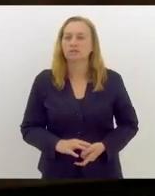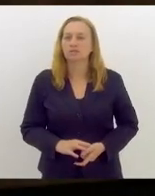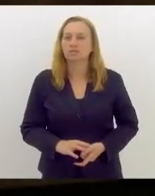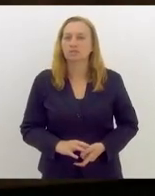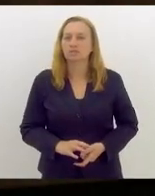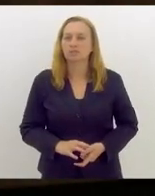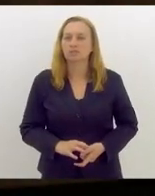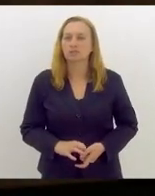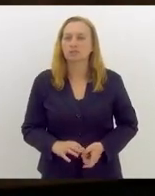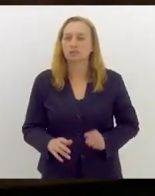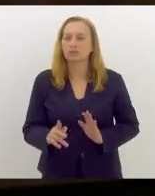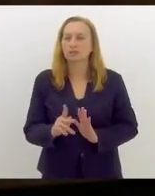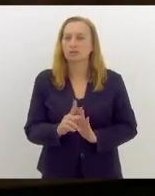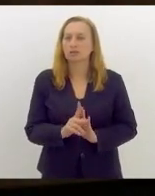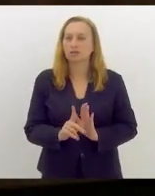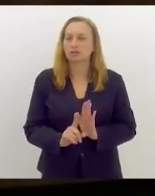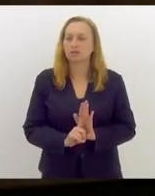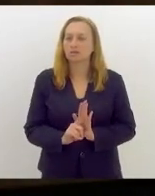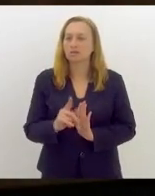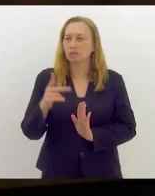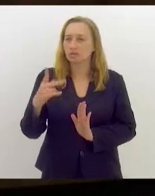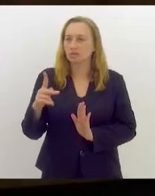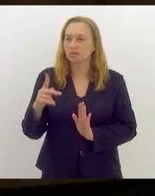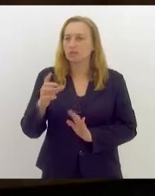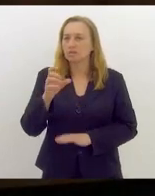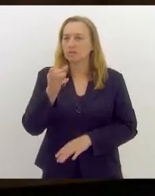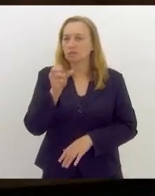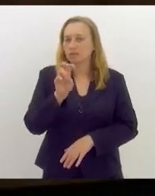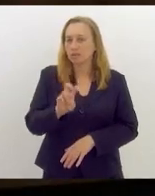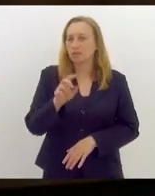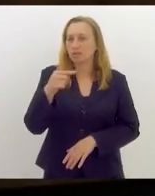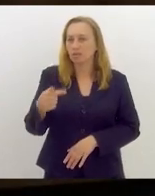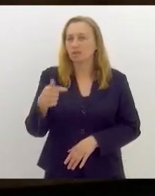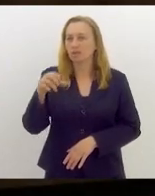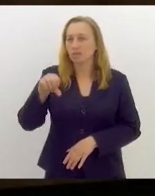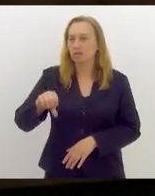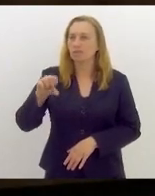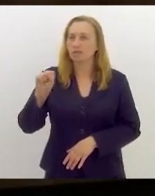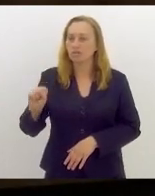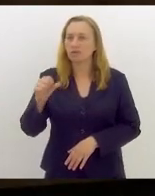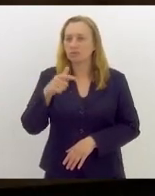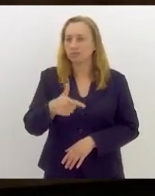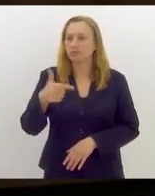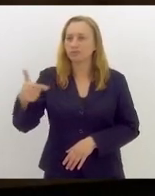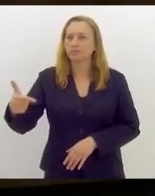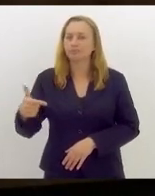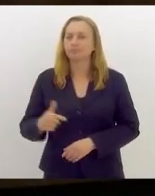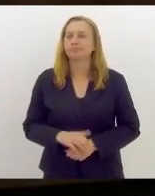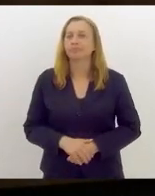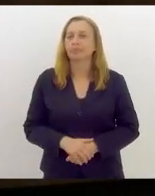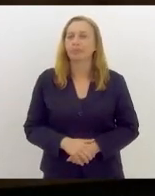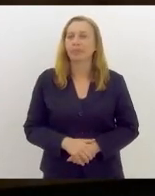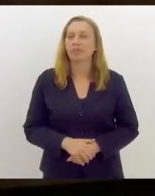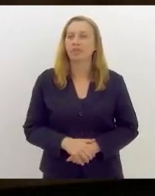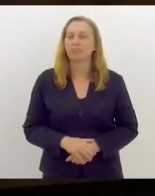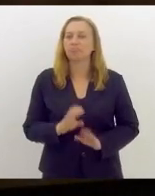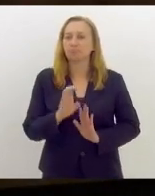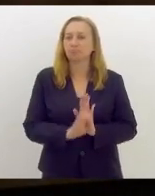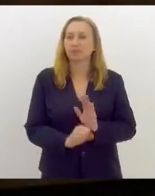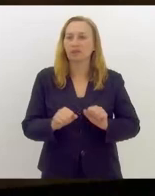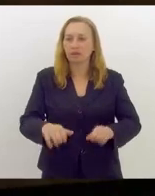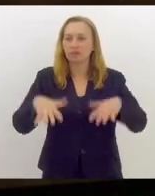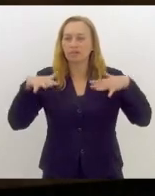projeto de lei de vossa excelência 5798-22 parecer sobre a emenda de